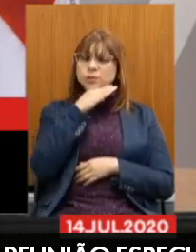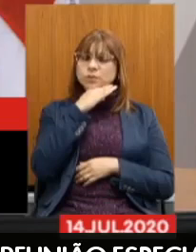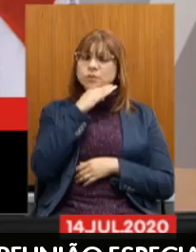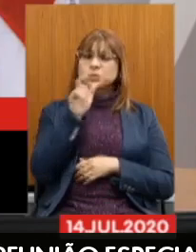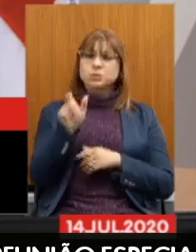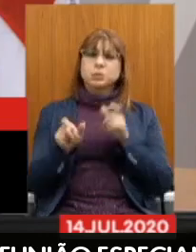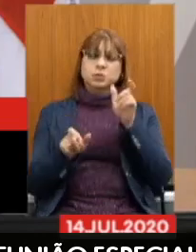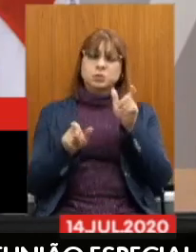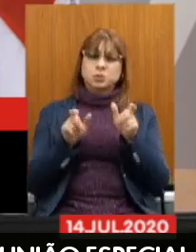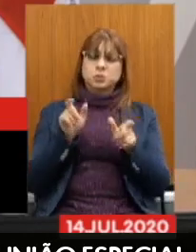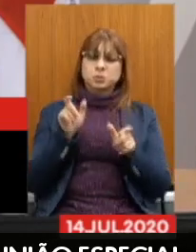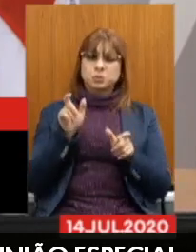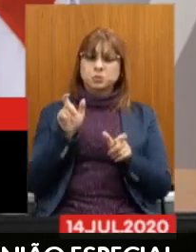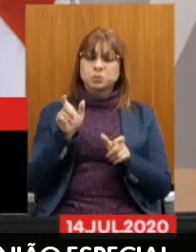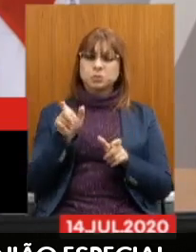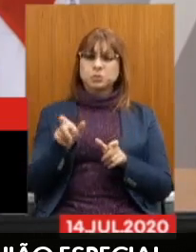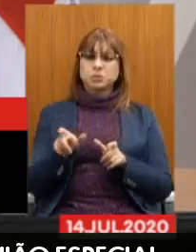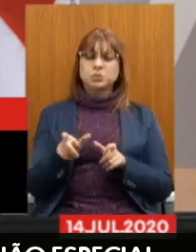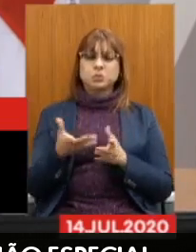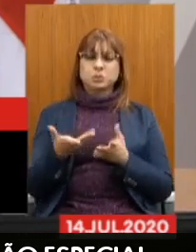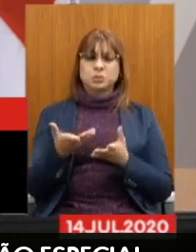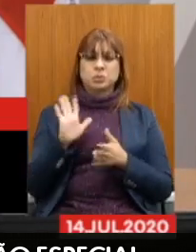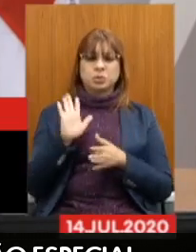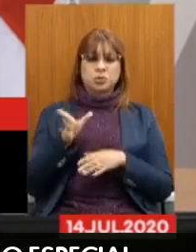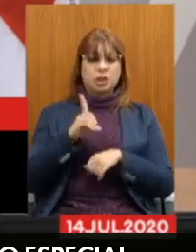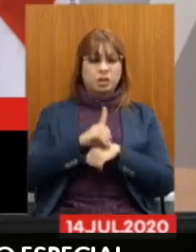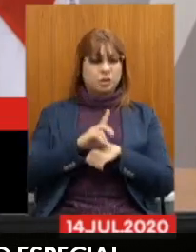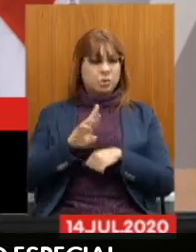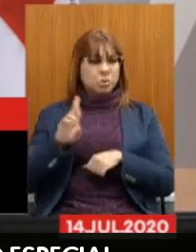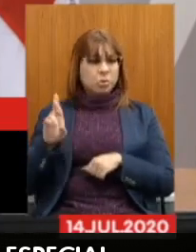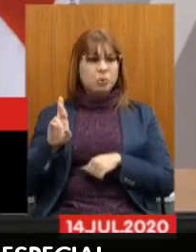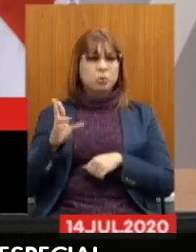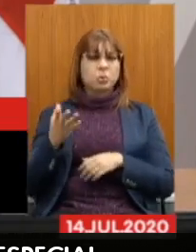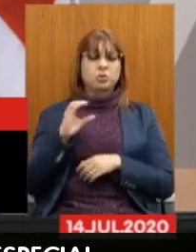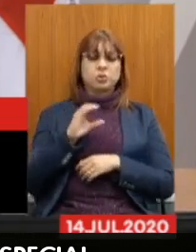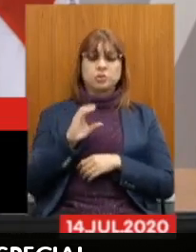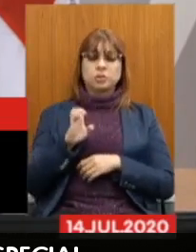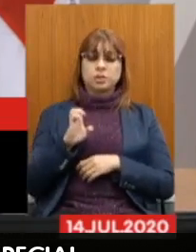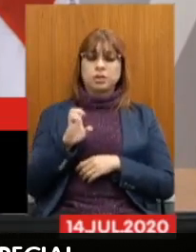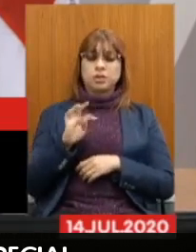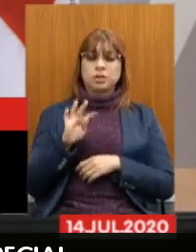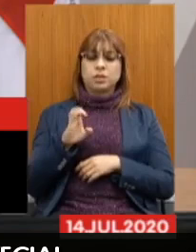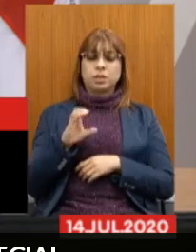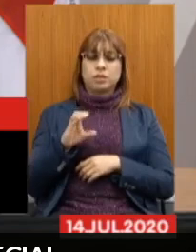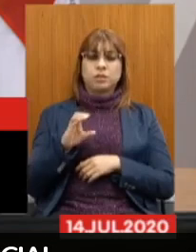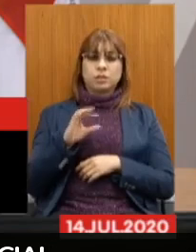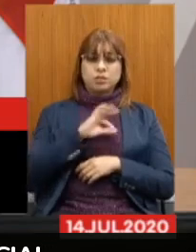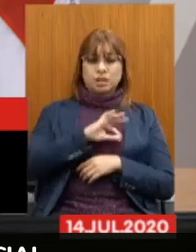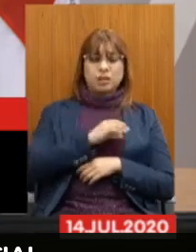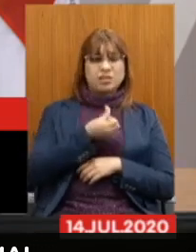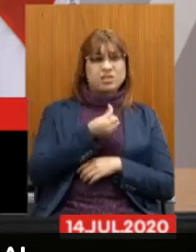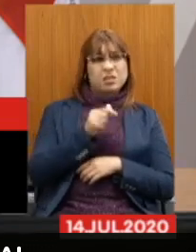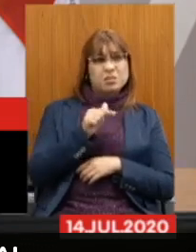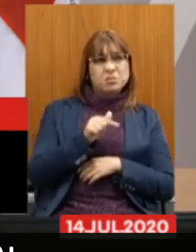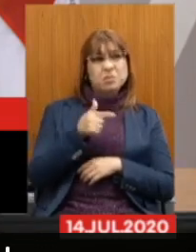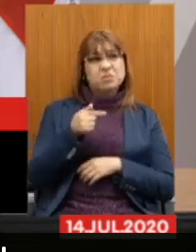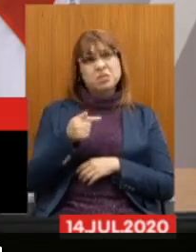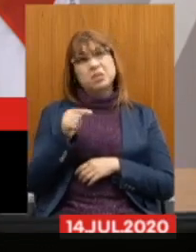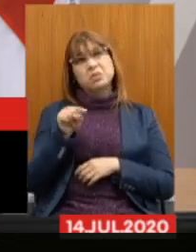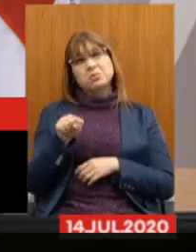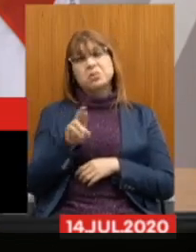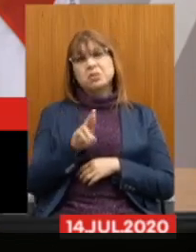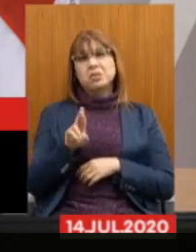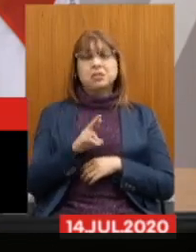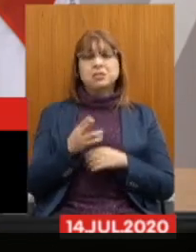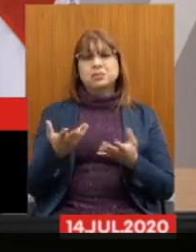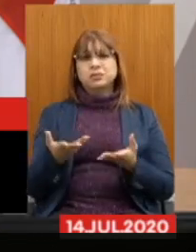eminentes, pessoas com doutorado do CETEC ganhando 6 mil, 7 mil reais, que